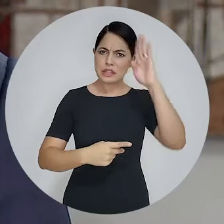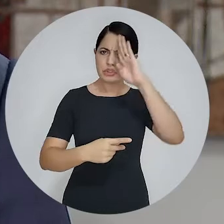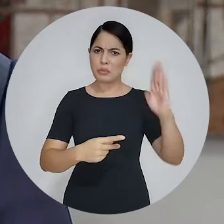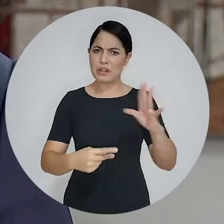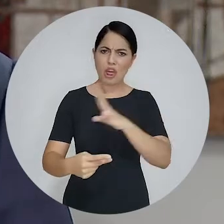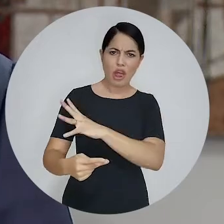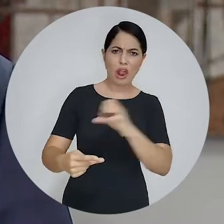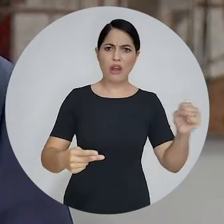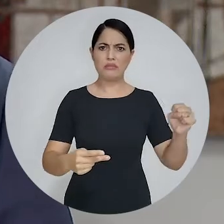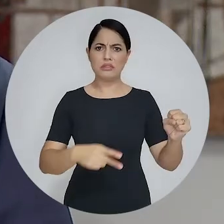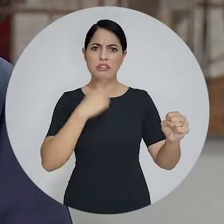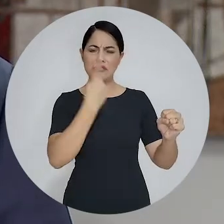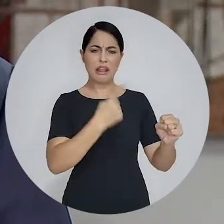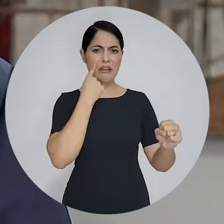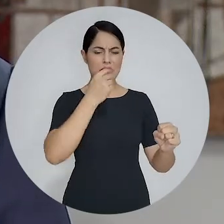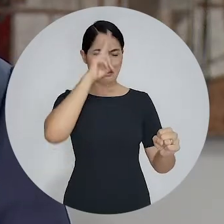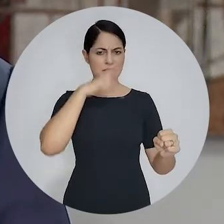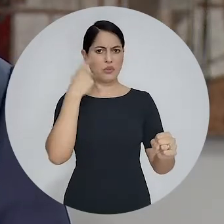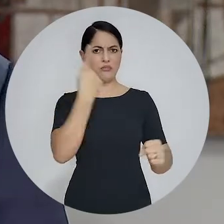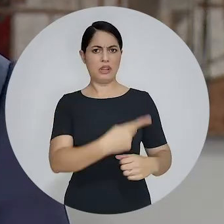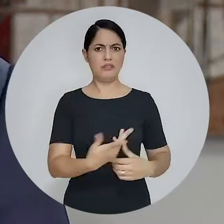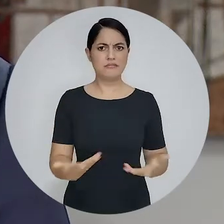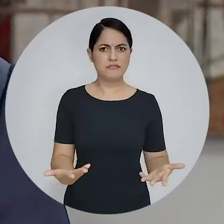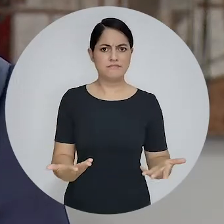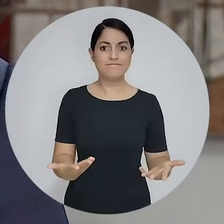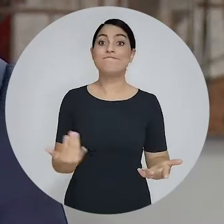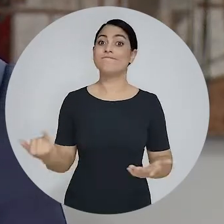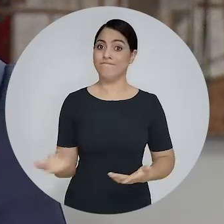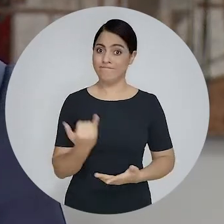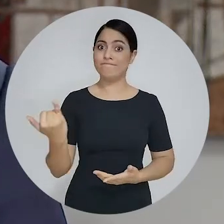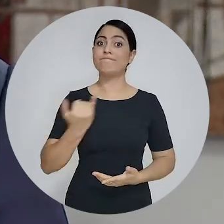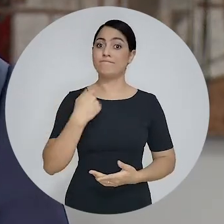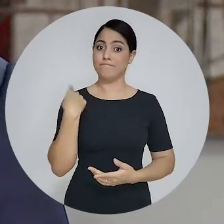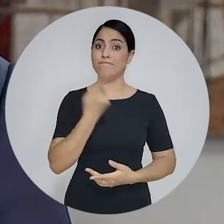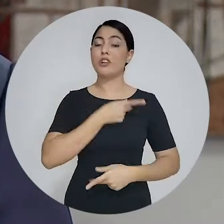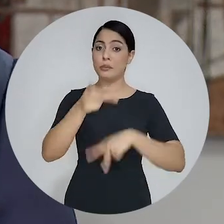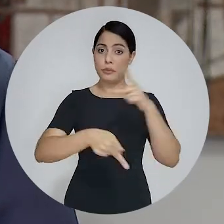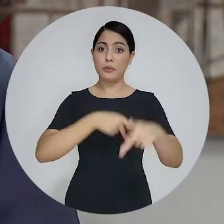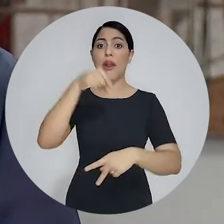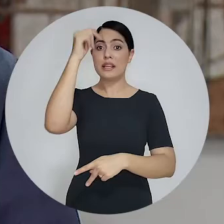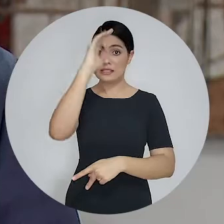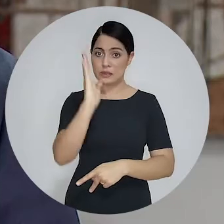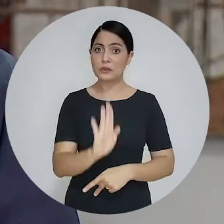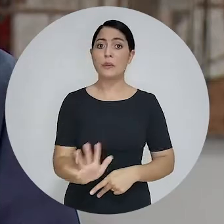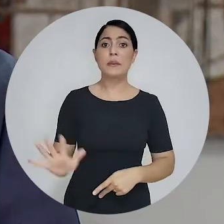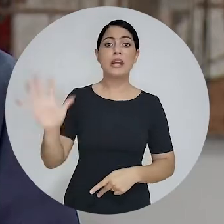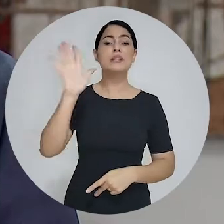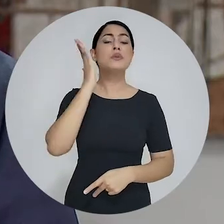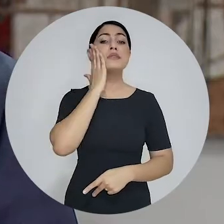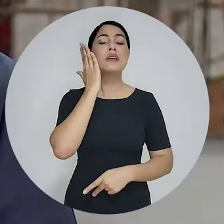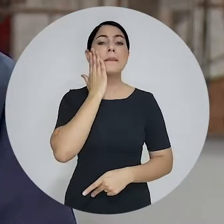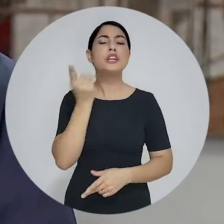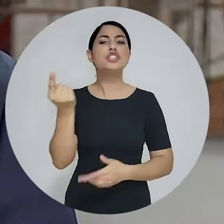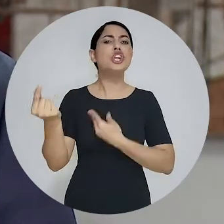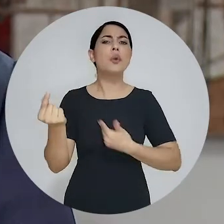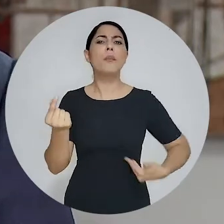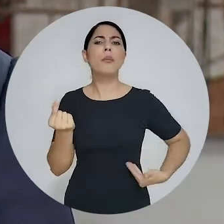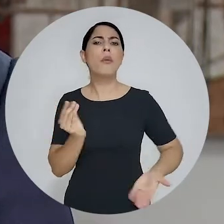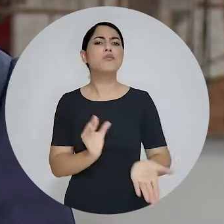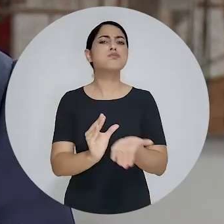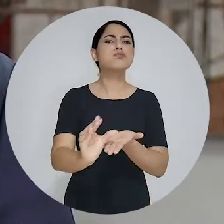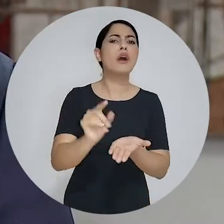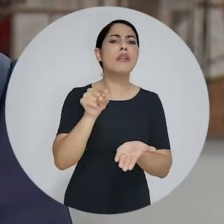foi sequestrada pelo Presidente da República para seus interesses pessoais. E é muito importante que a população brasileira